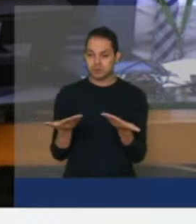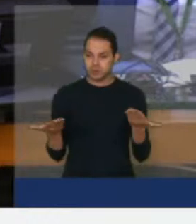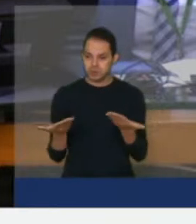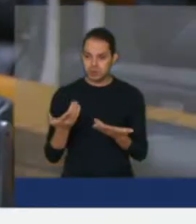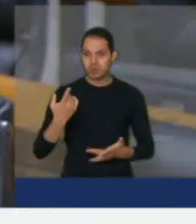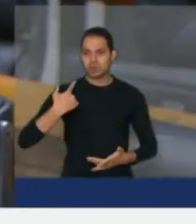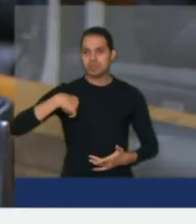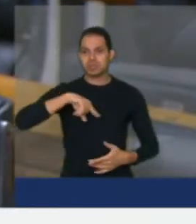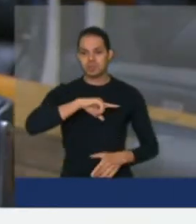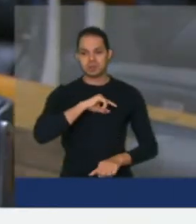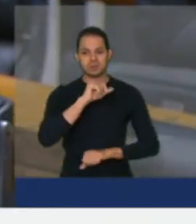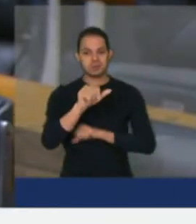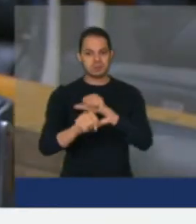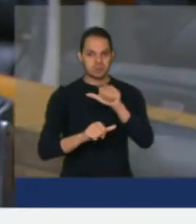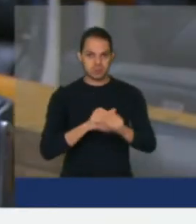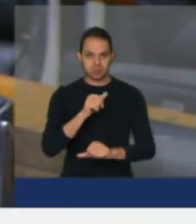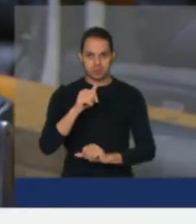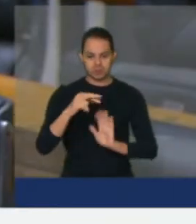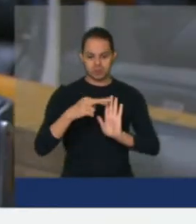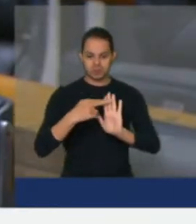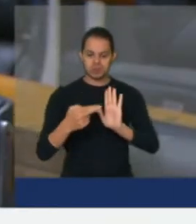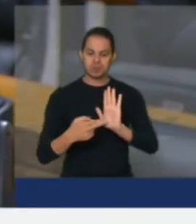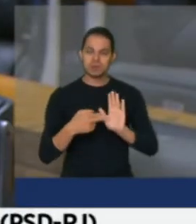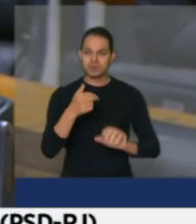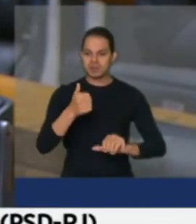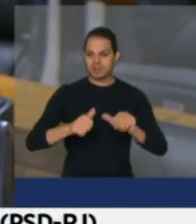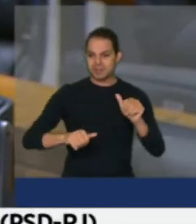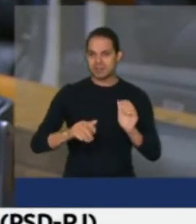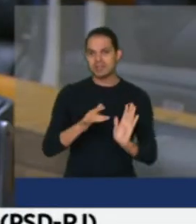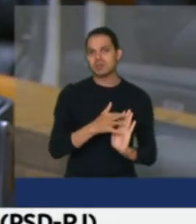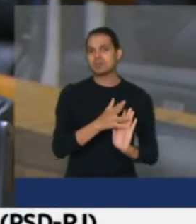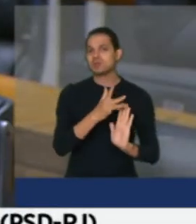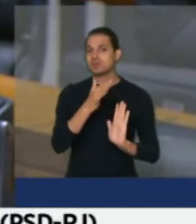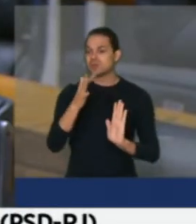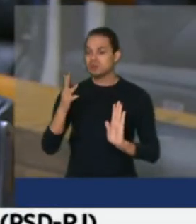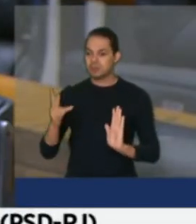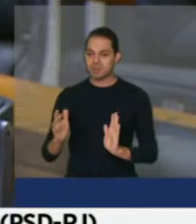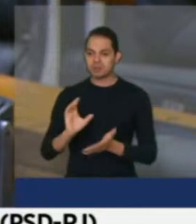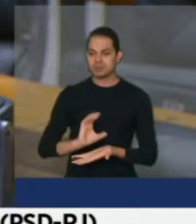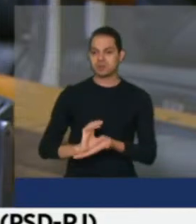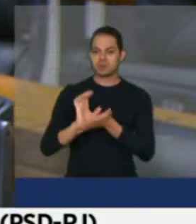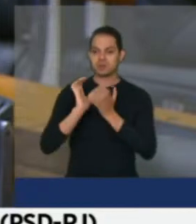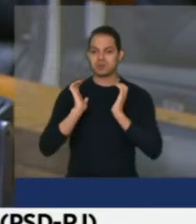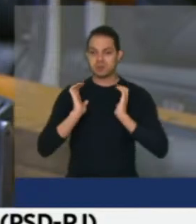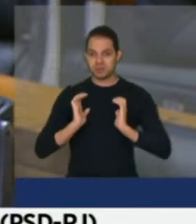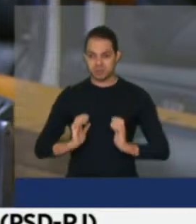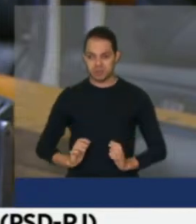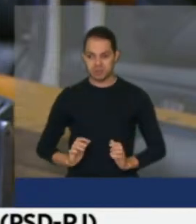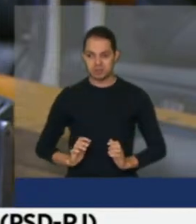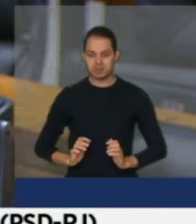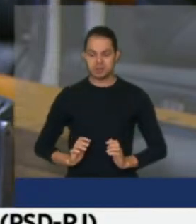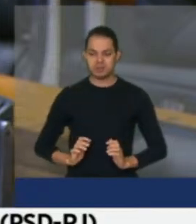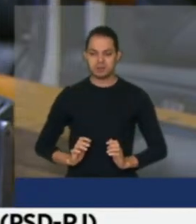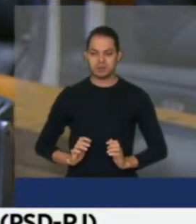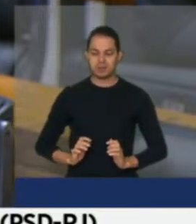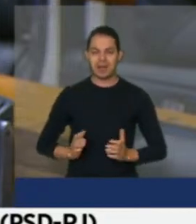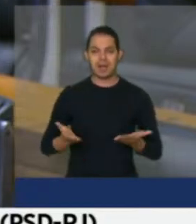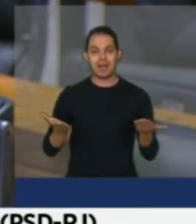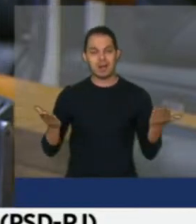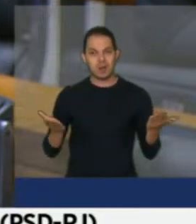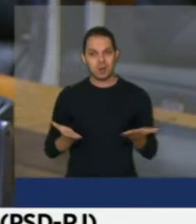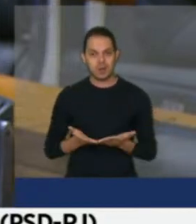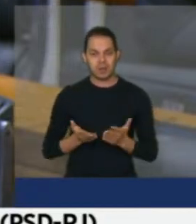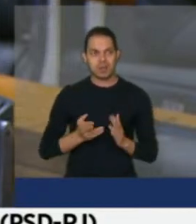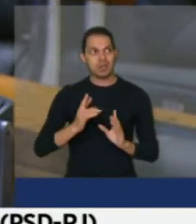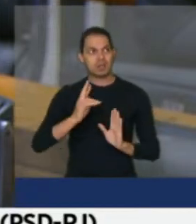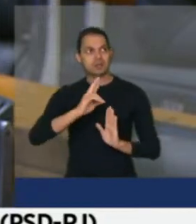mudando o rito de apreciação dos processos oriundos do Conselho de Ética. Não mais se vota o